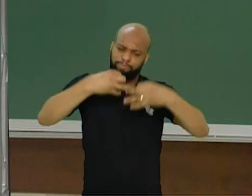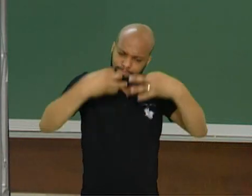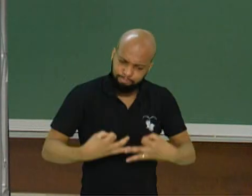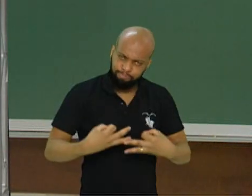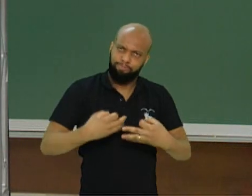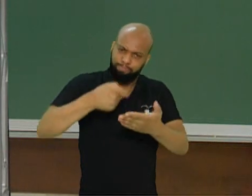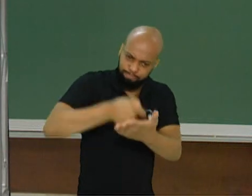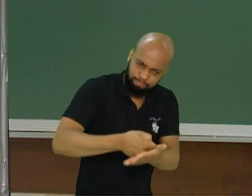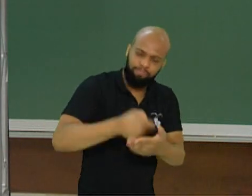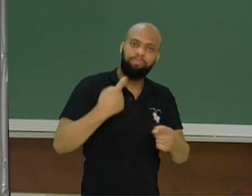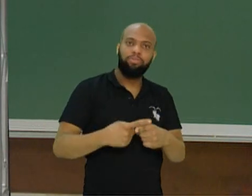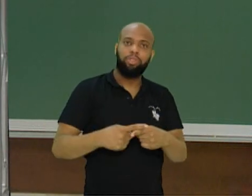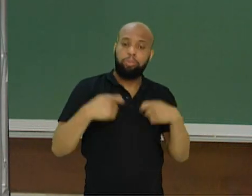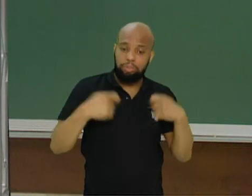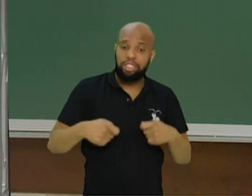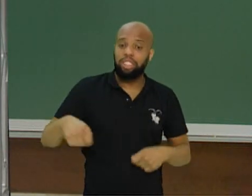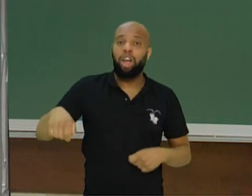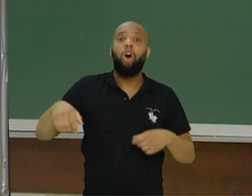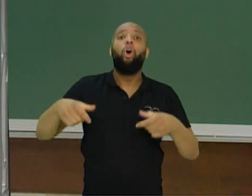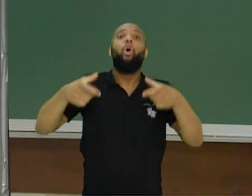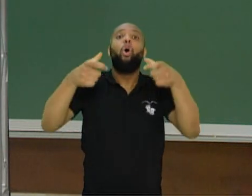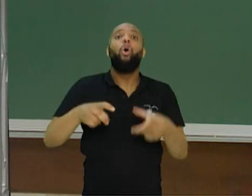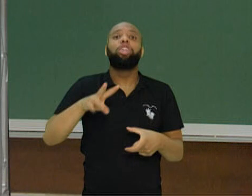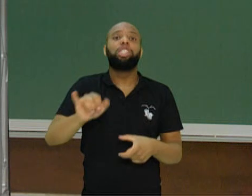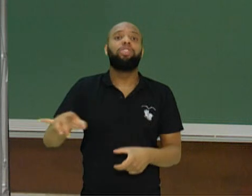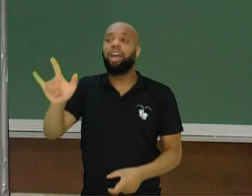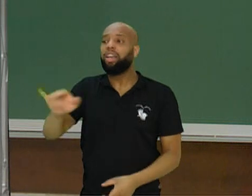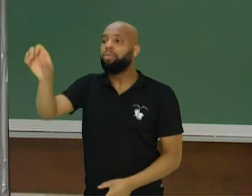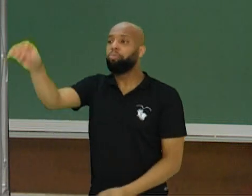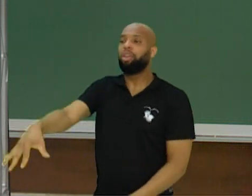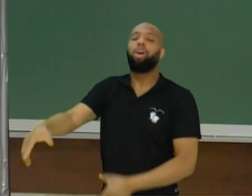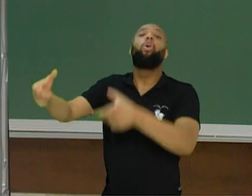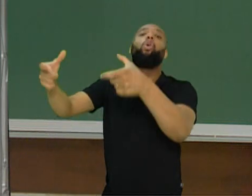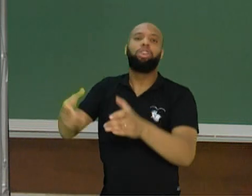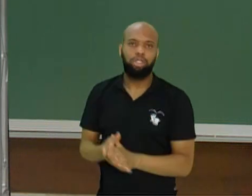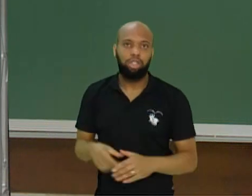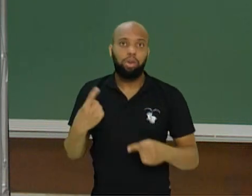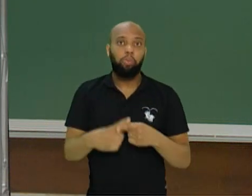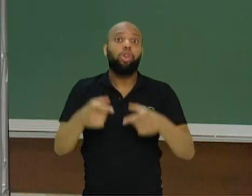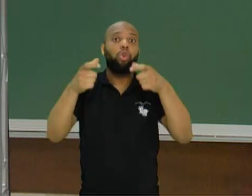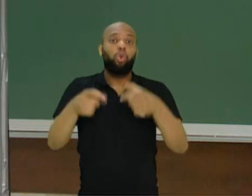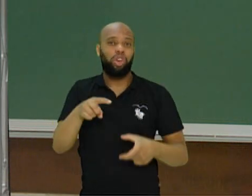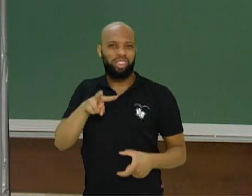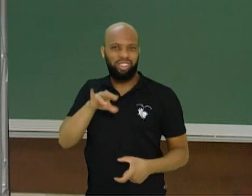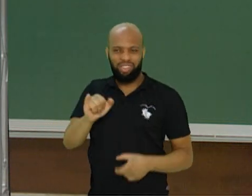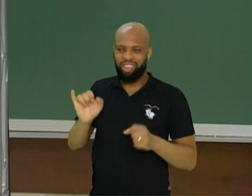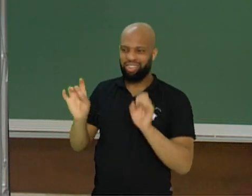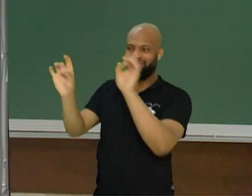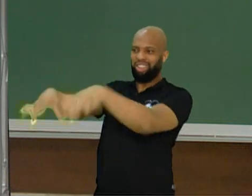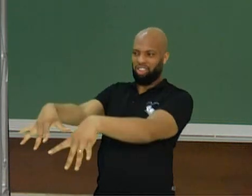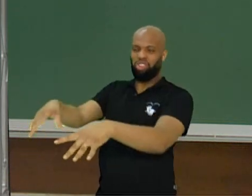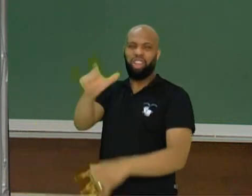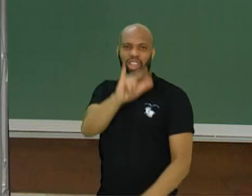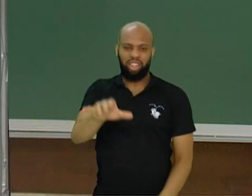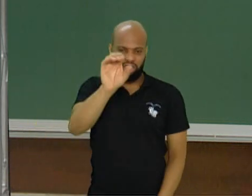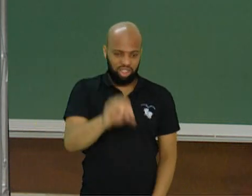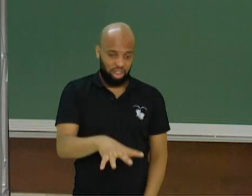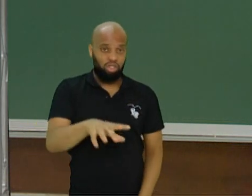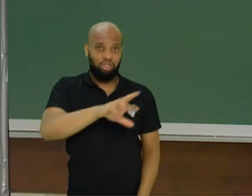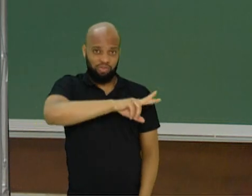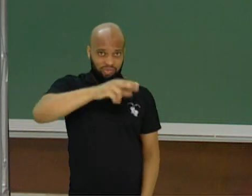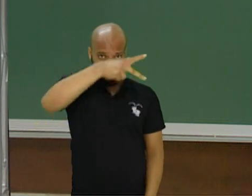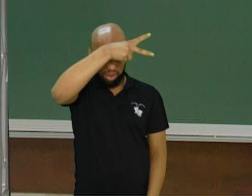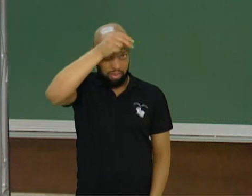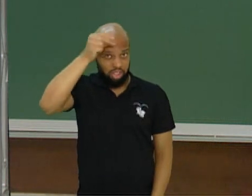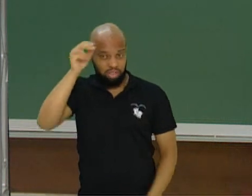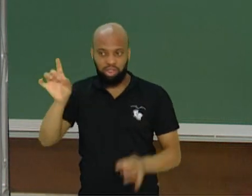de espaços para esses lixos ser depositado, porque os aterros sanitários, onde muitas prefeituras depositam